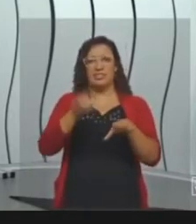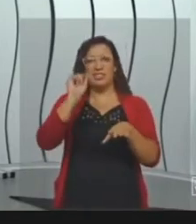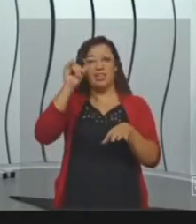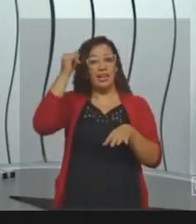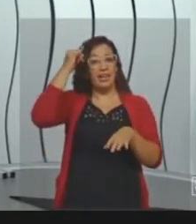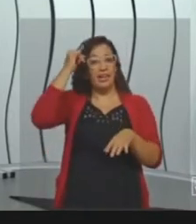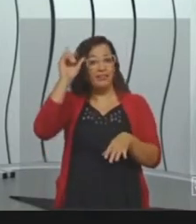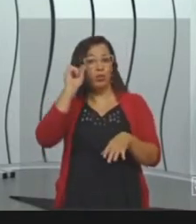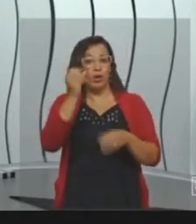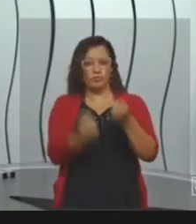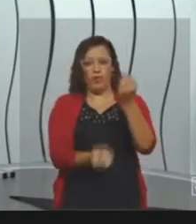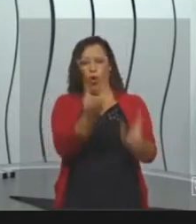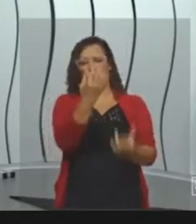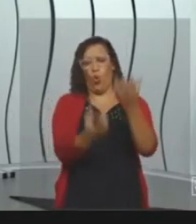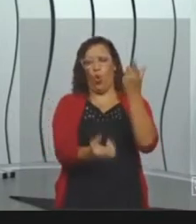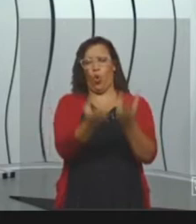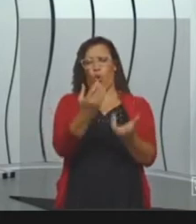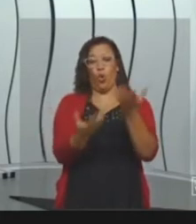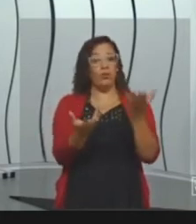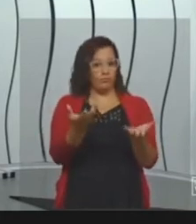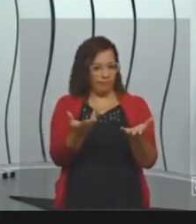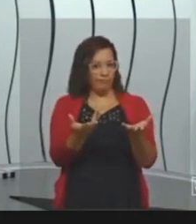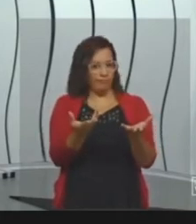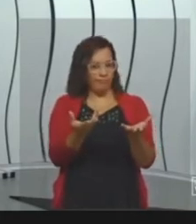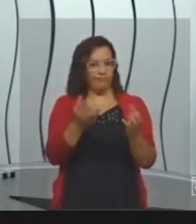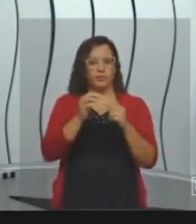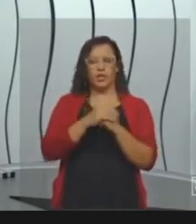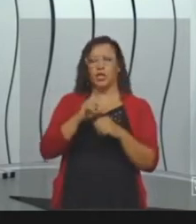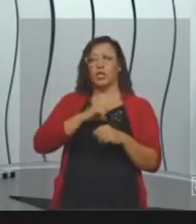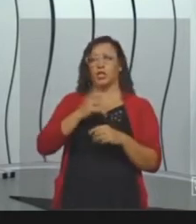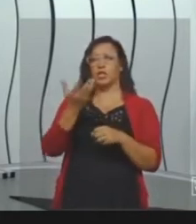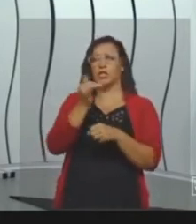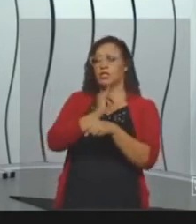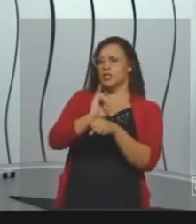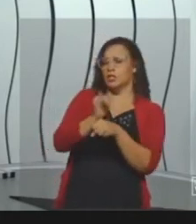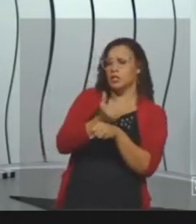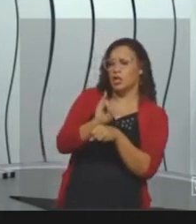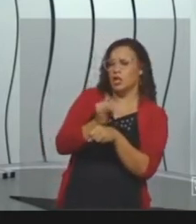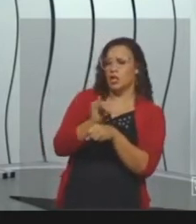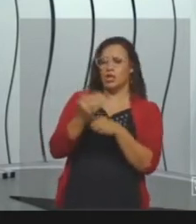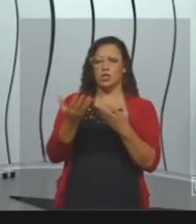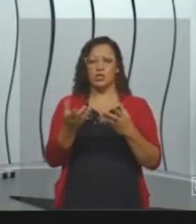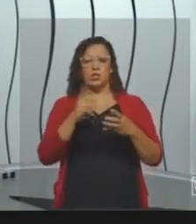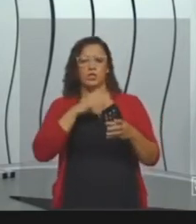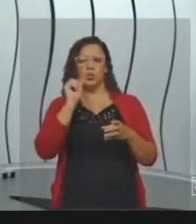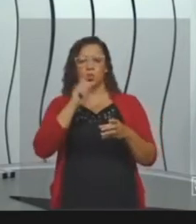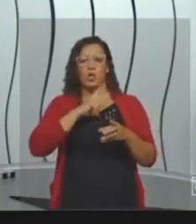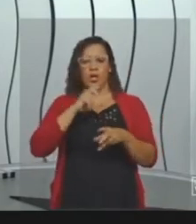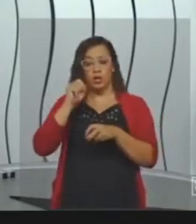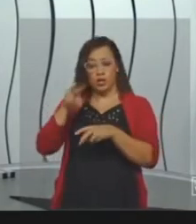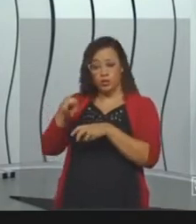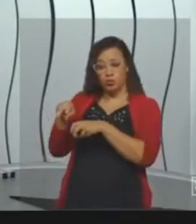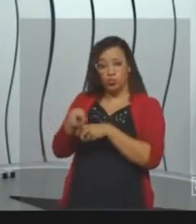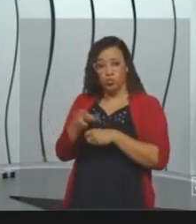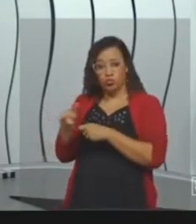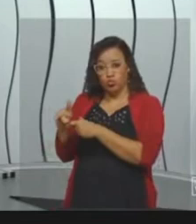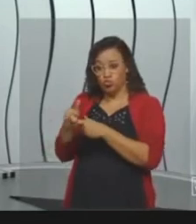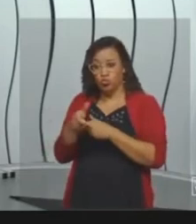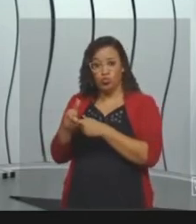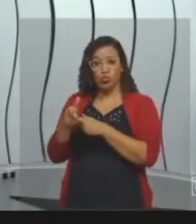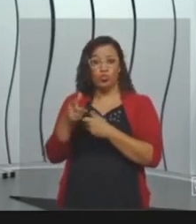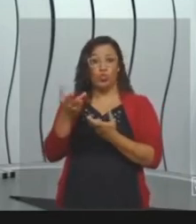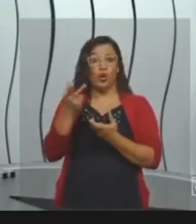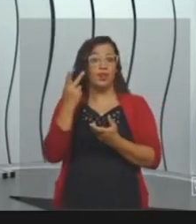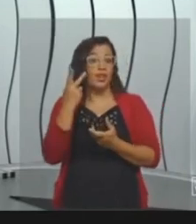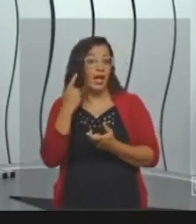que substituem as queimadas para fazer o plantio, técnicas na construção de fertilizantes orgânicos,